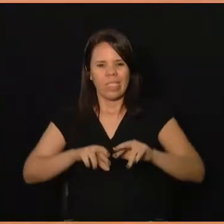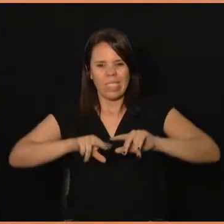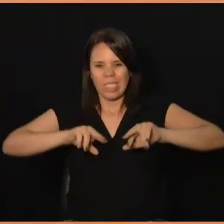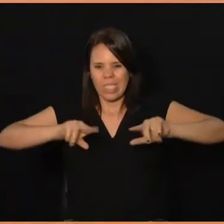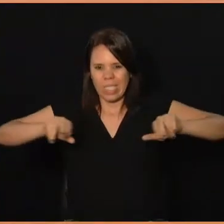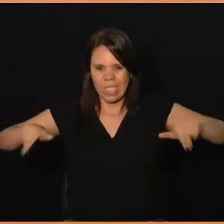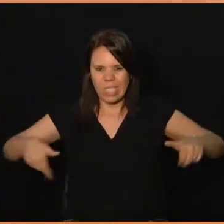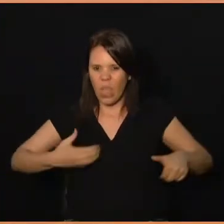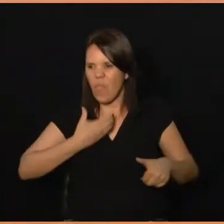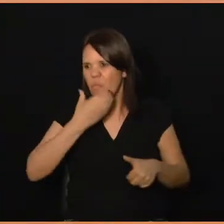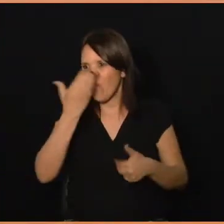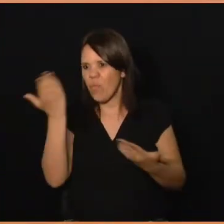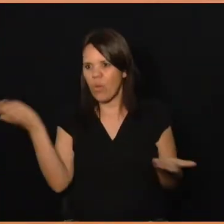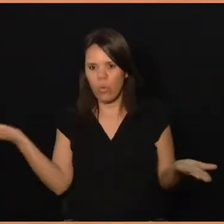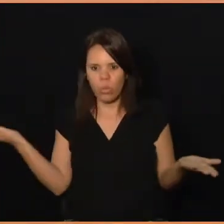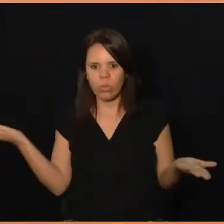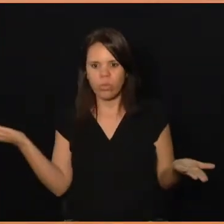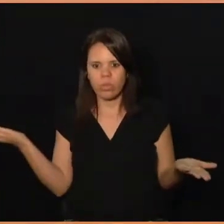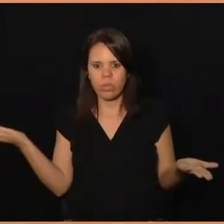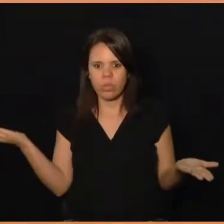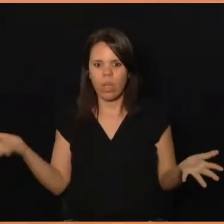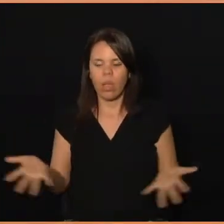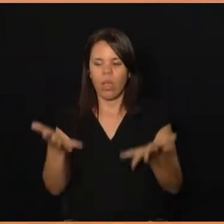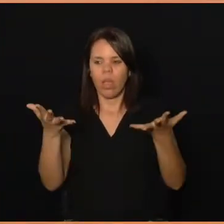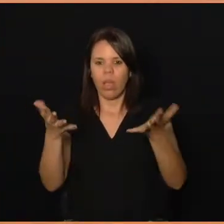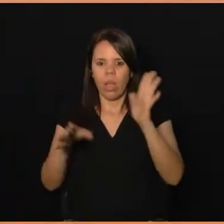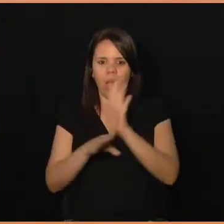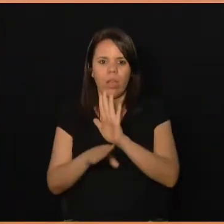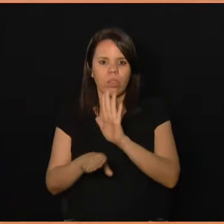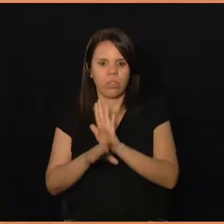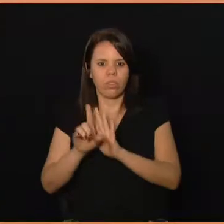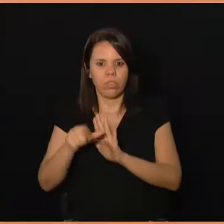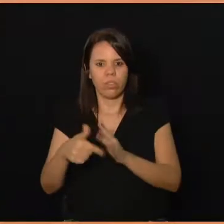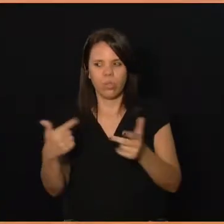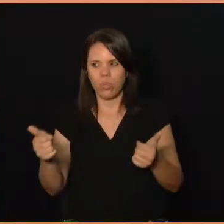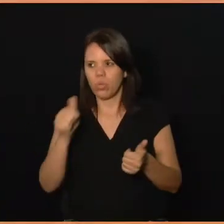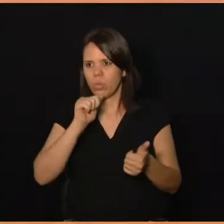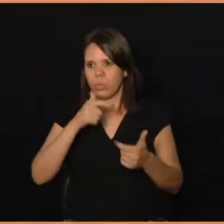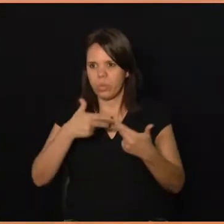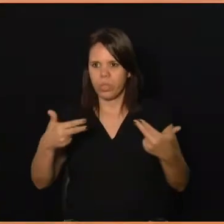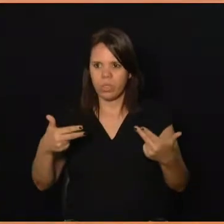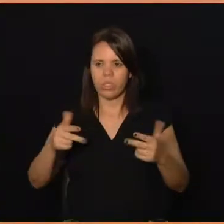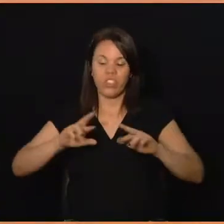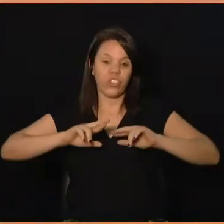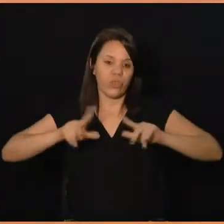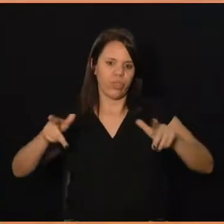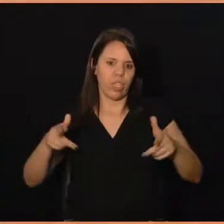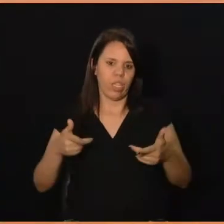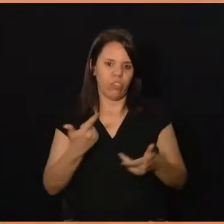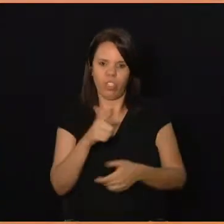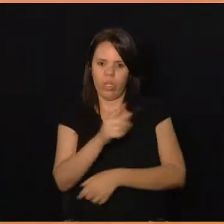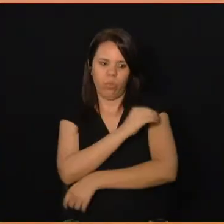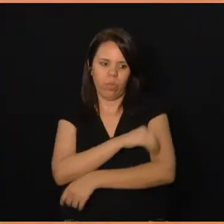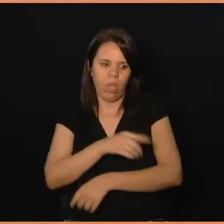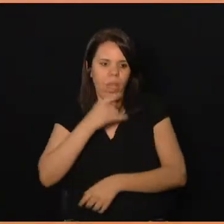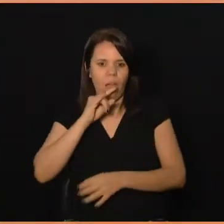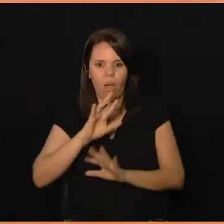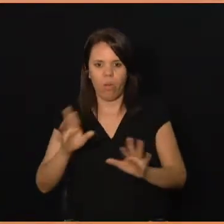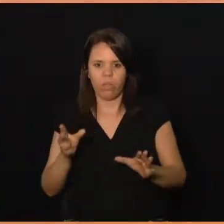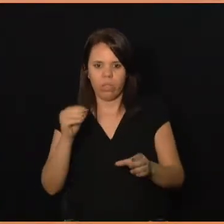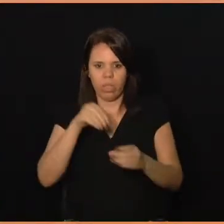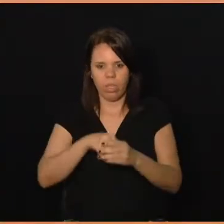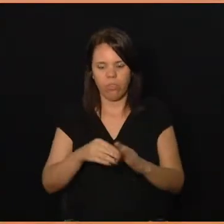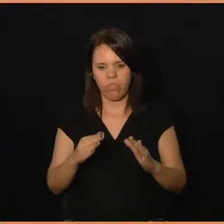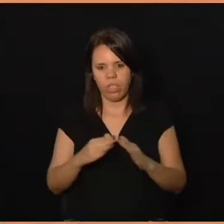mil tipos de frutas. Proporciona e exalte outro tipo de bebida. A questão do barzinho dentro de casa. É